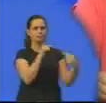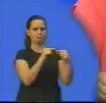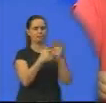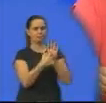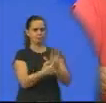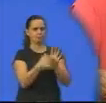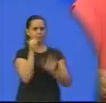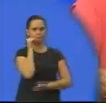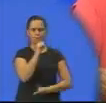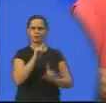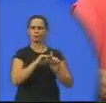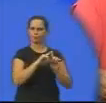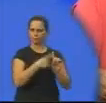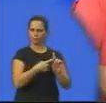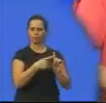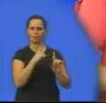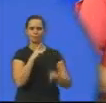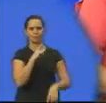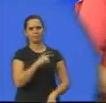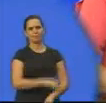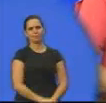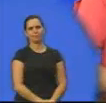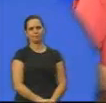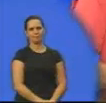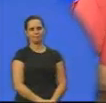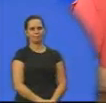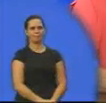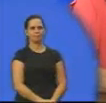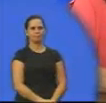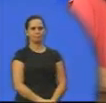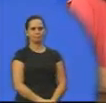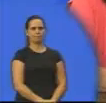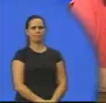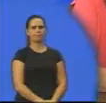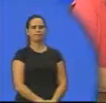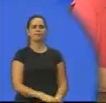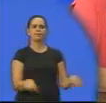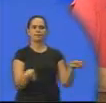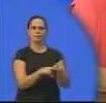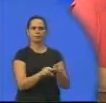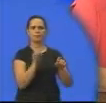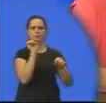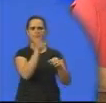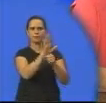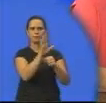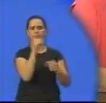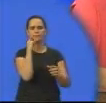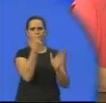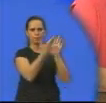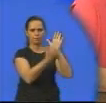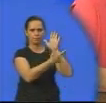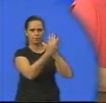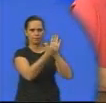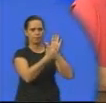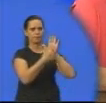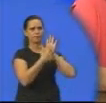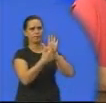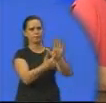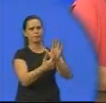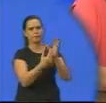para a mulher de que ela está grávida. Então, temos aqui uma imagem que mostra, não é,